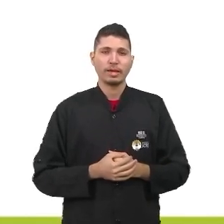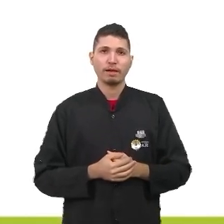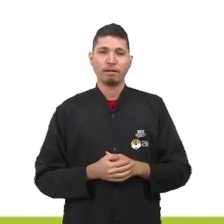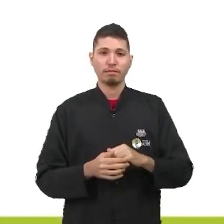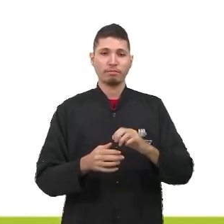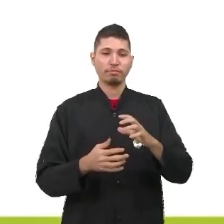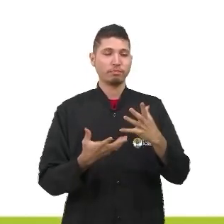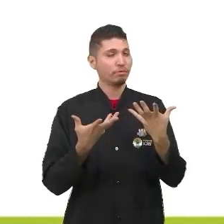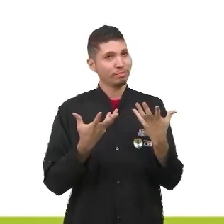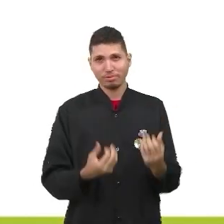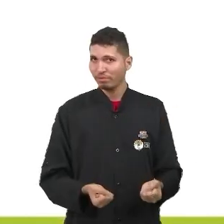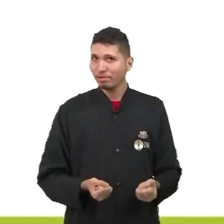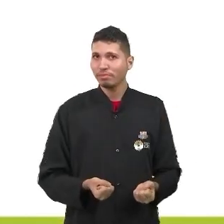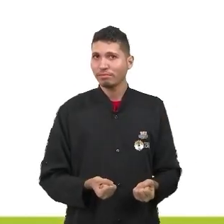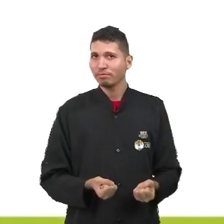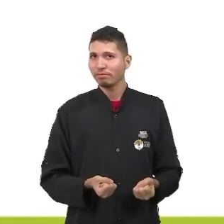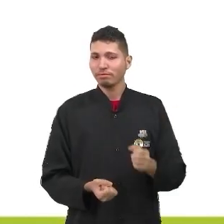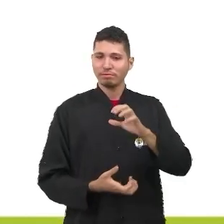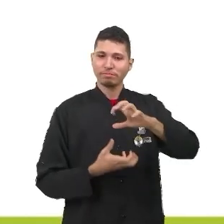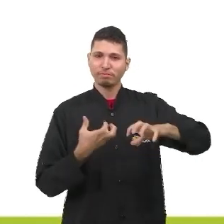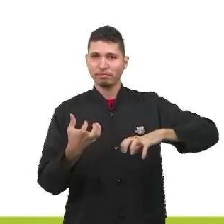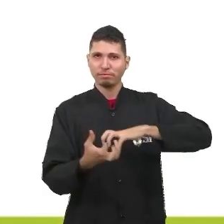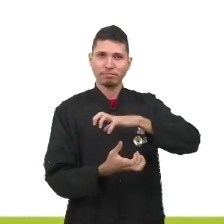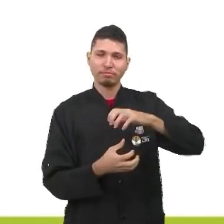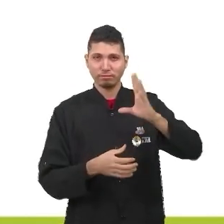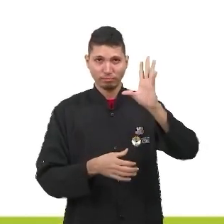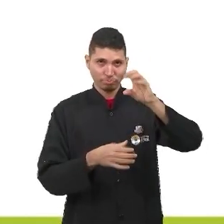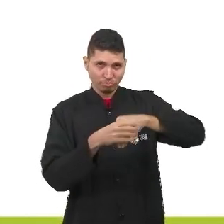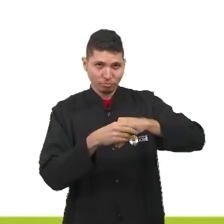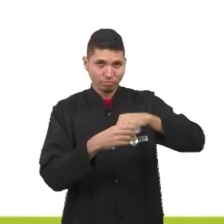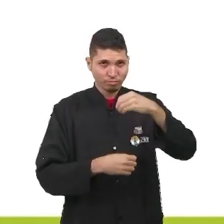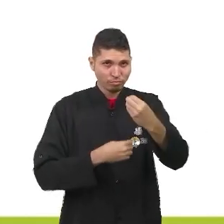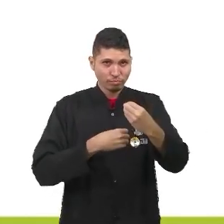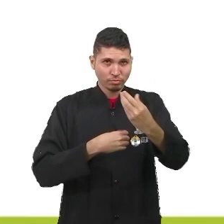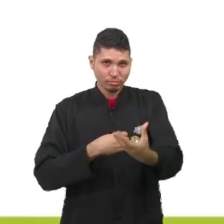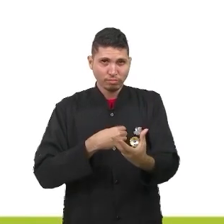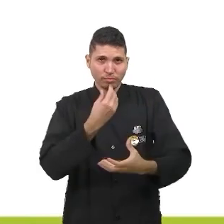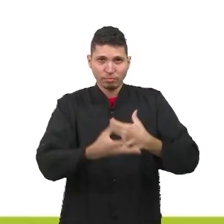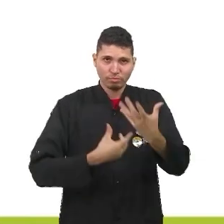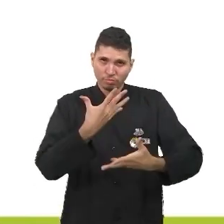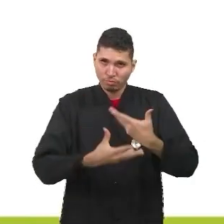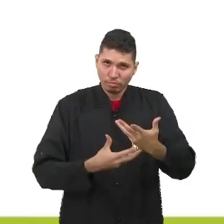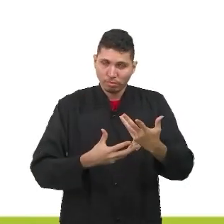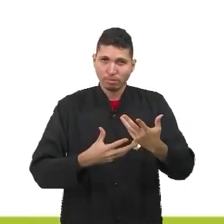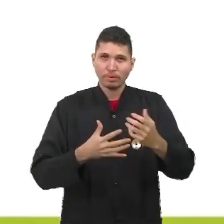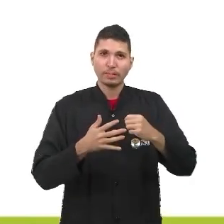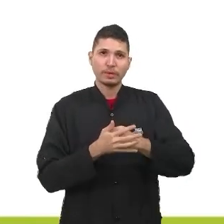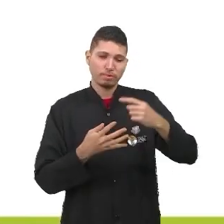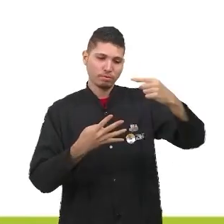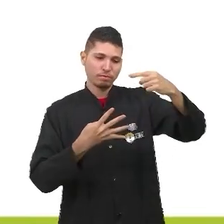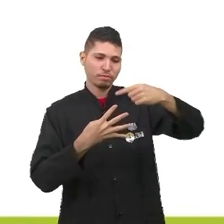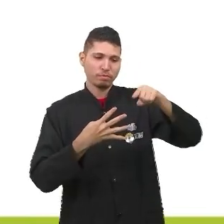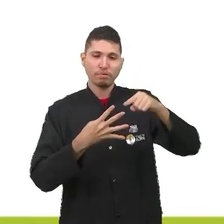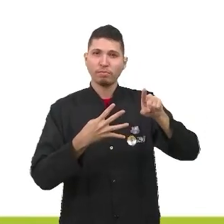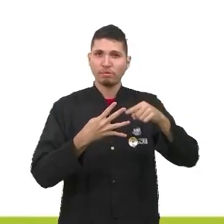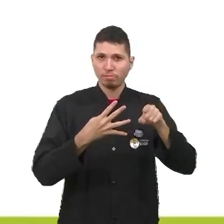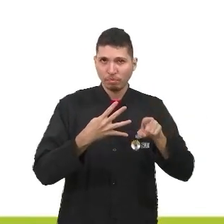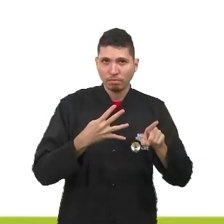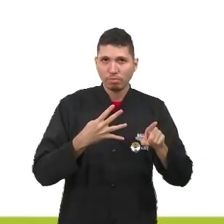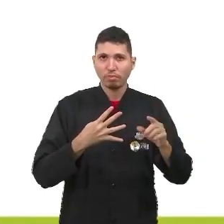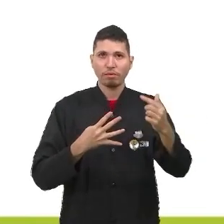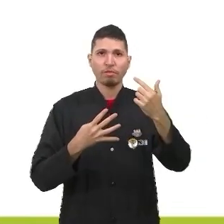revoltas. Rompimento com o parnasianismo e simbolismo, buscando uma linguagem mais coloquial. Então, aquela